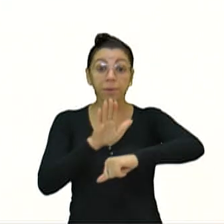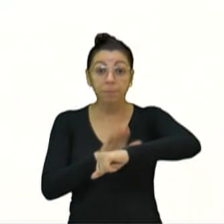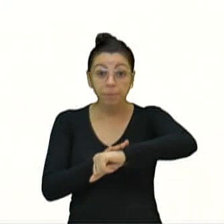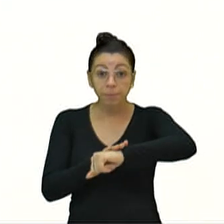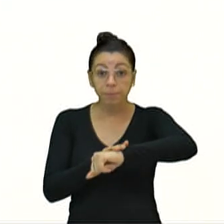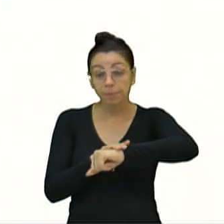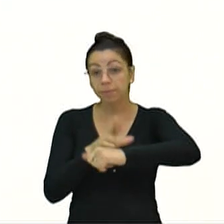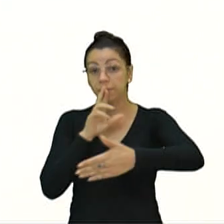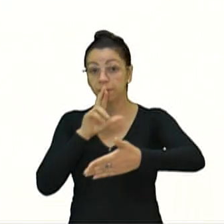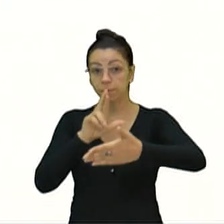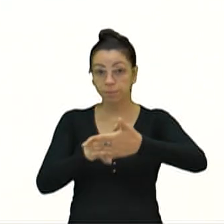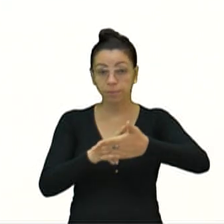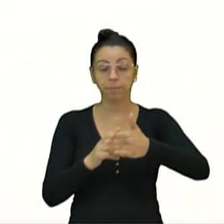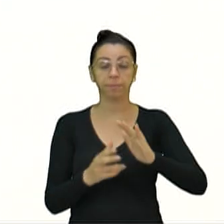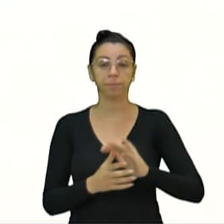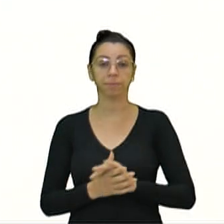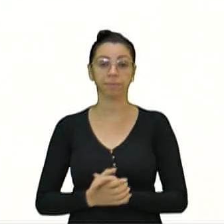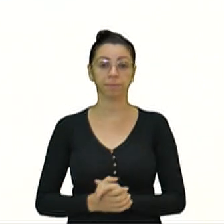para vocês poderem fazer aí, vamos lá.